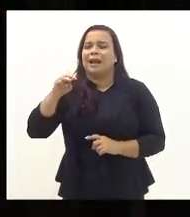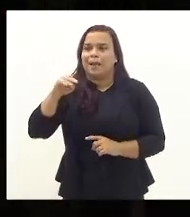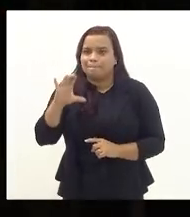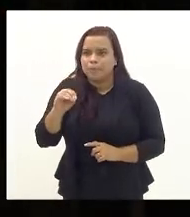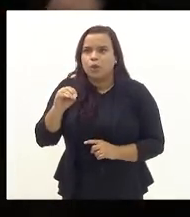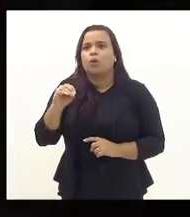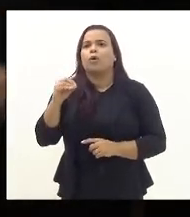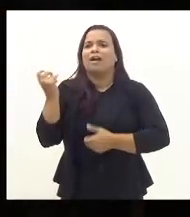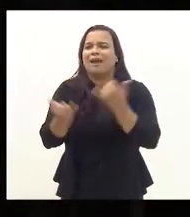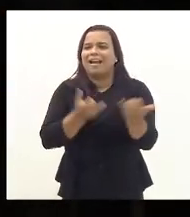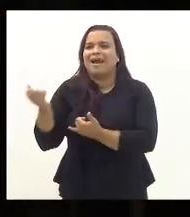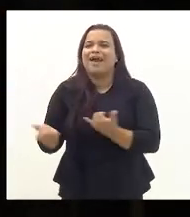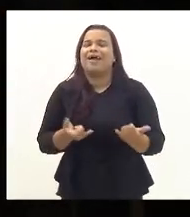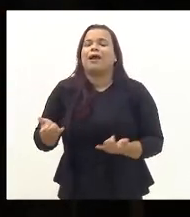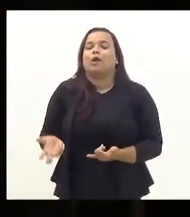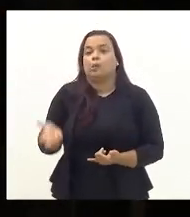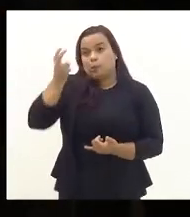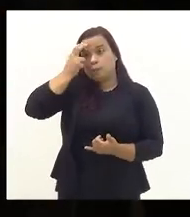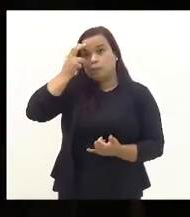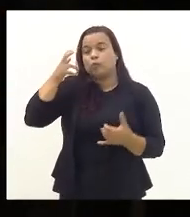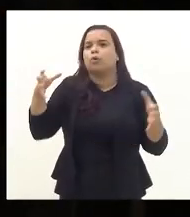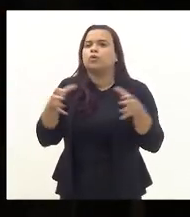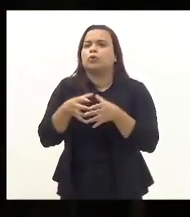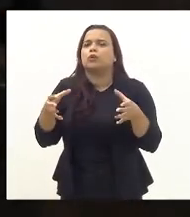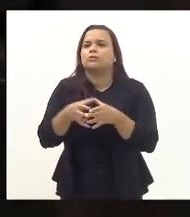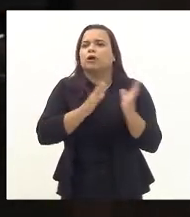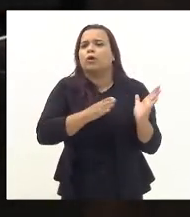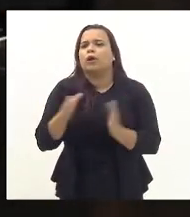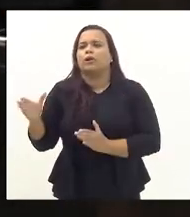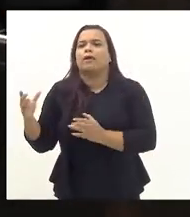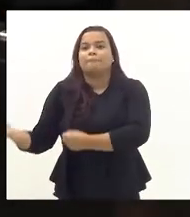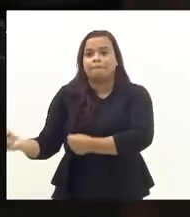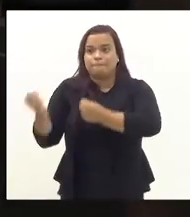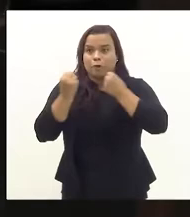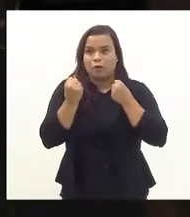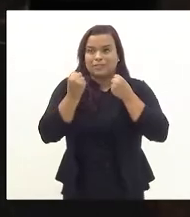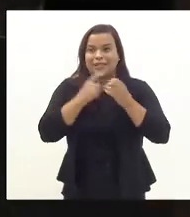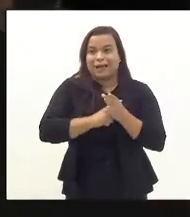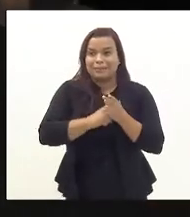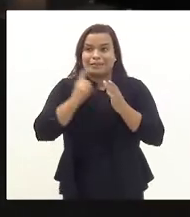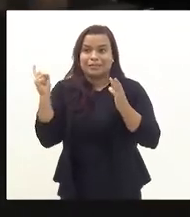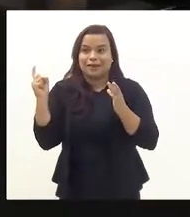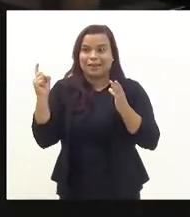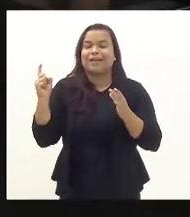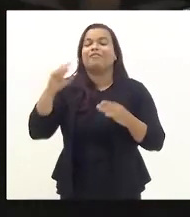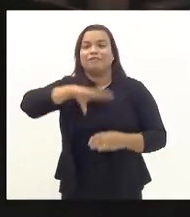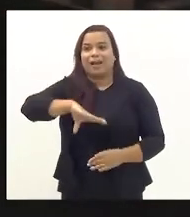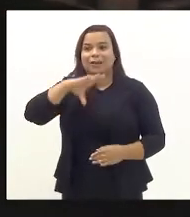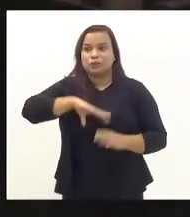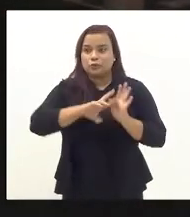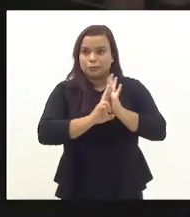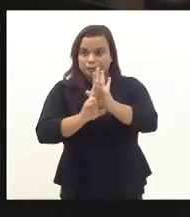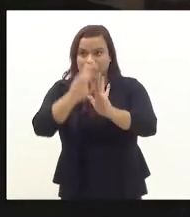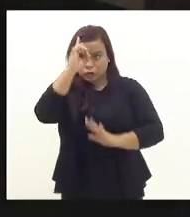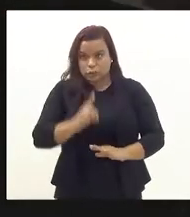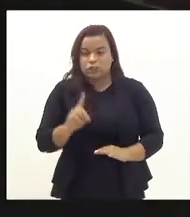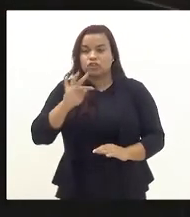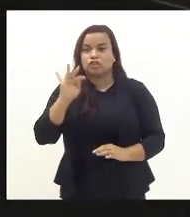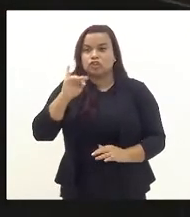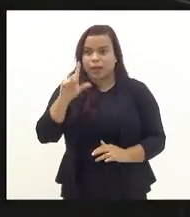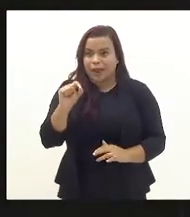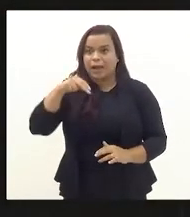Cultural Torcida Organizada Força Independente Vasco, representado pelo diretor Tiago